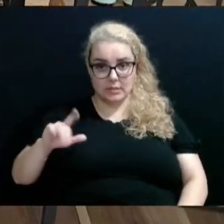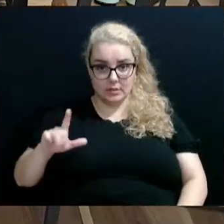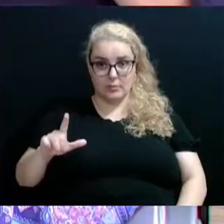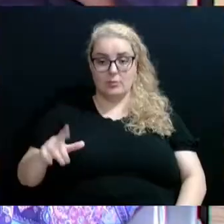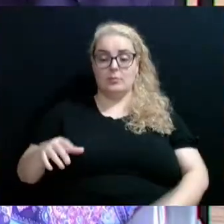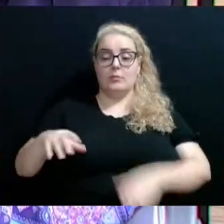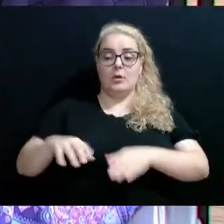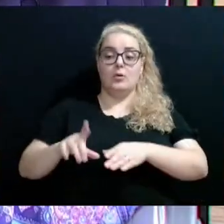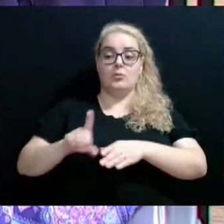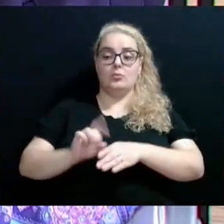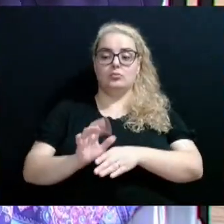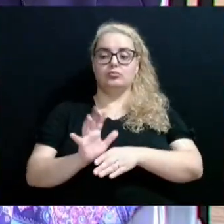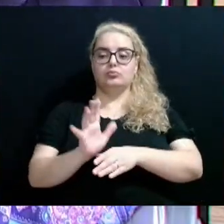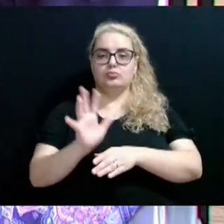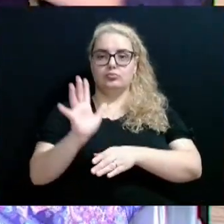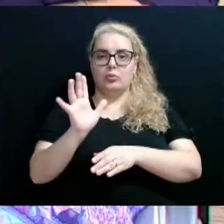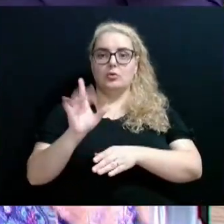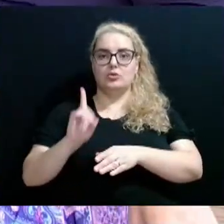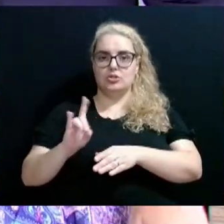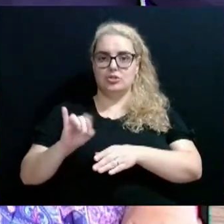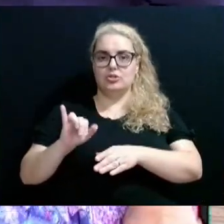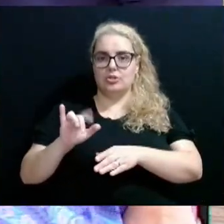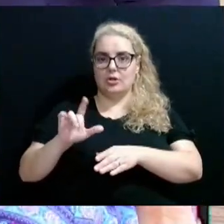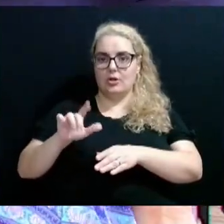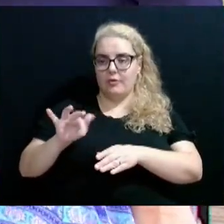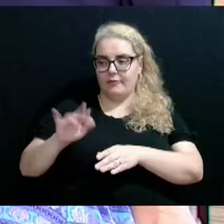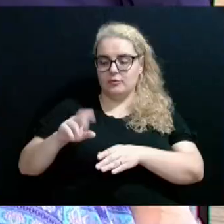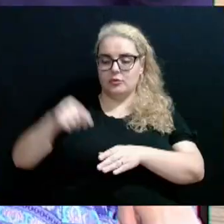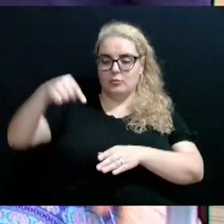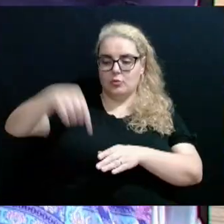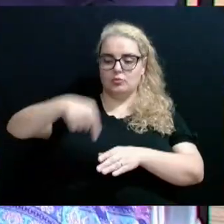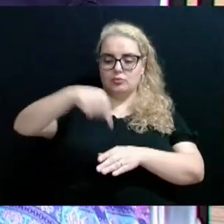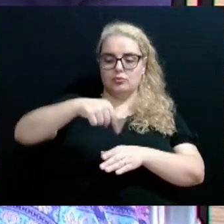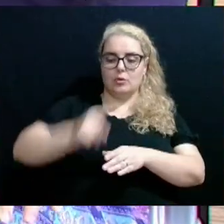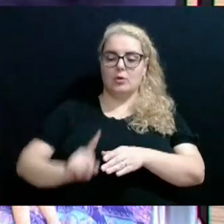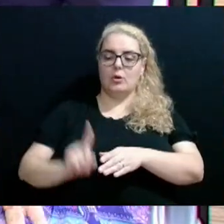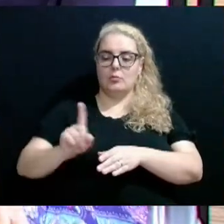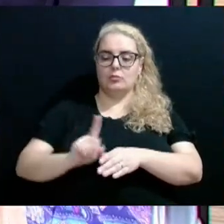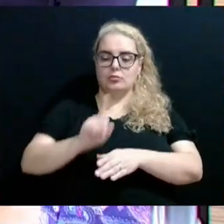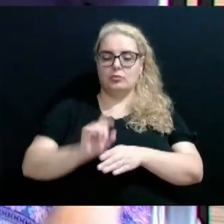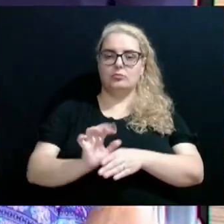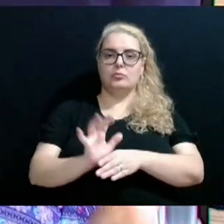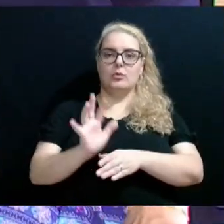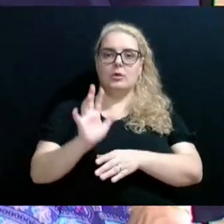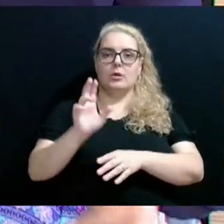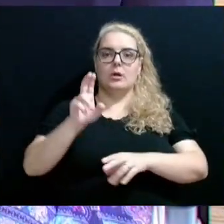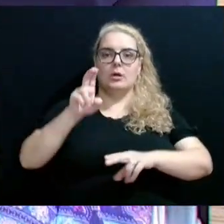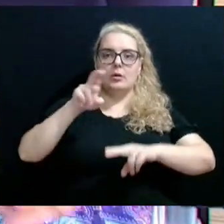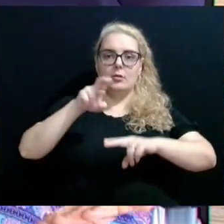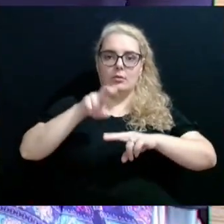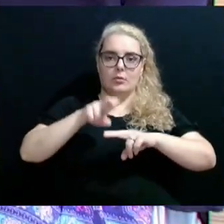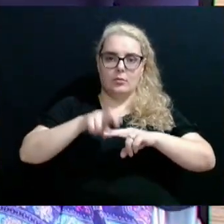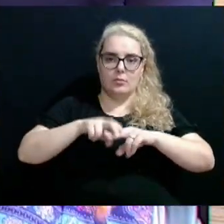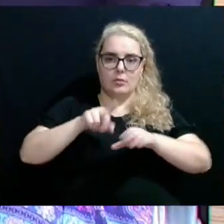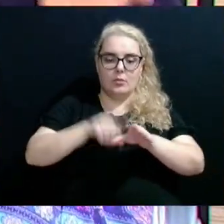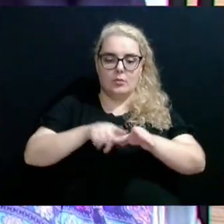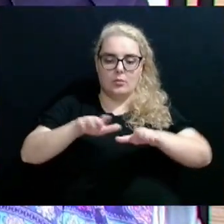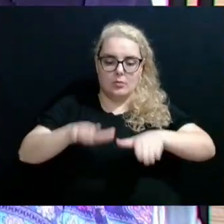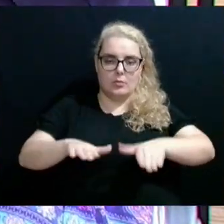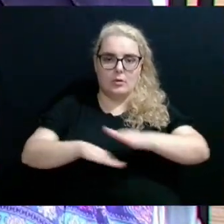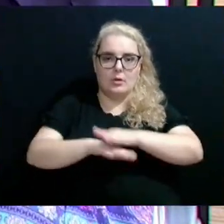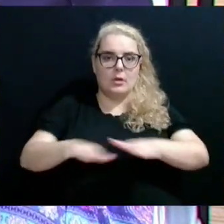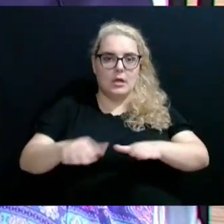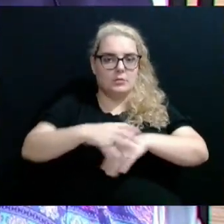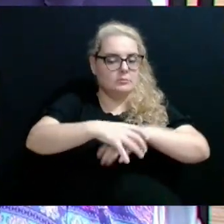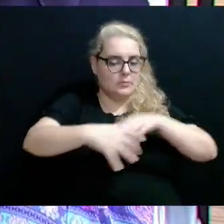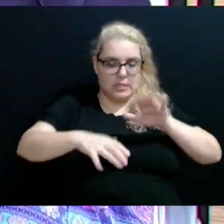de aromaterapia. O que você vai fazer? Você vai sentar, pezinho no chão, de preferência sem tênis, sem chinelo, sem nada,